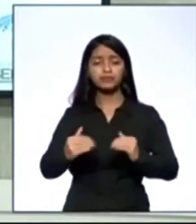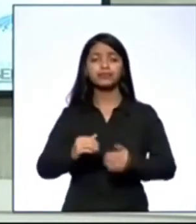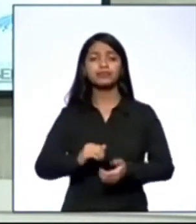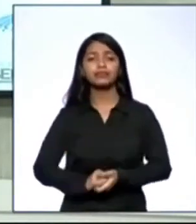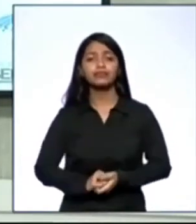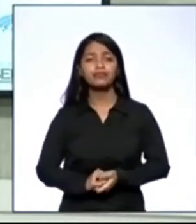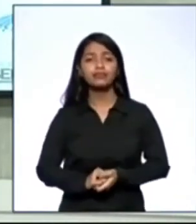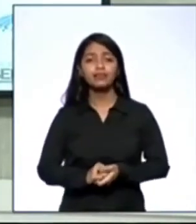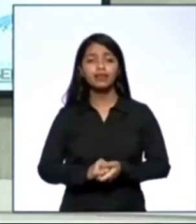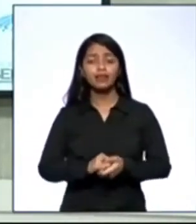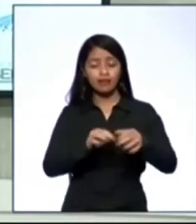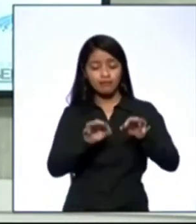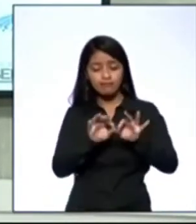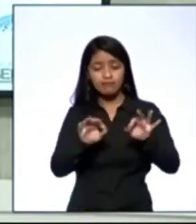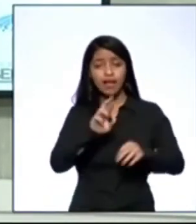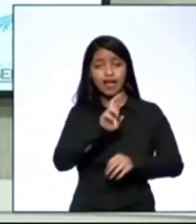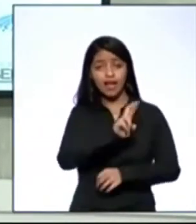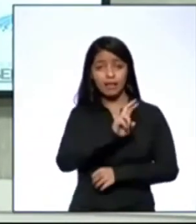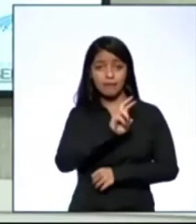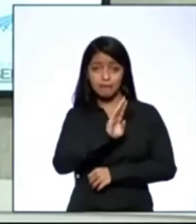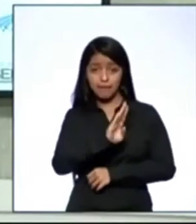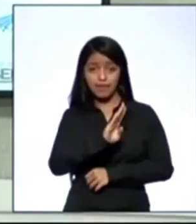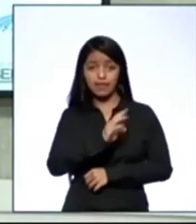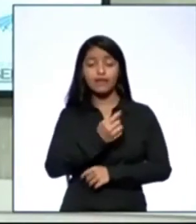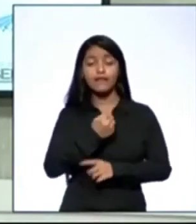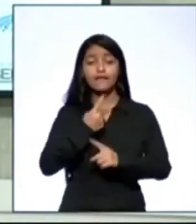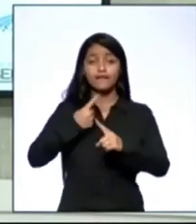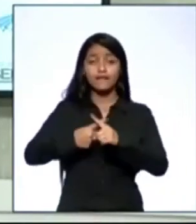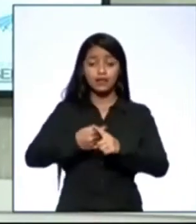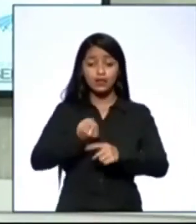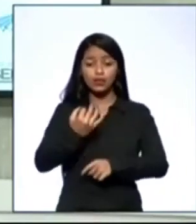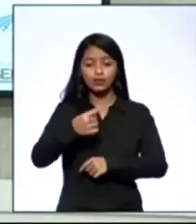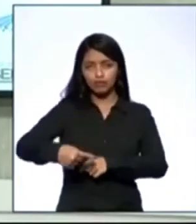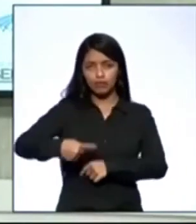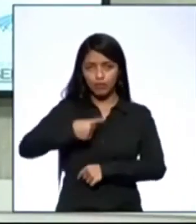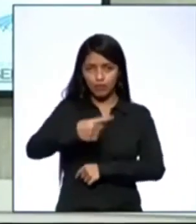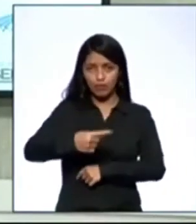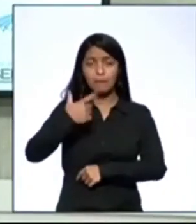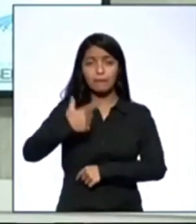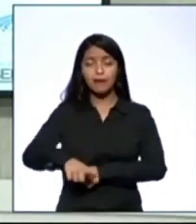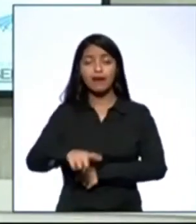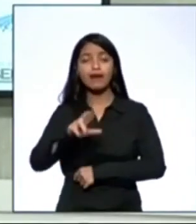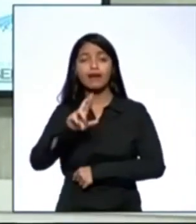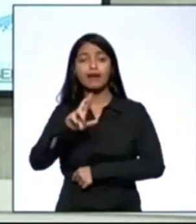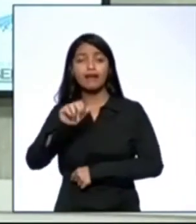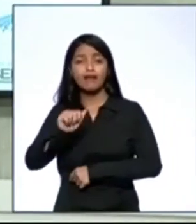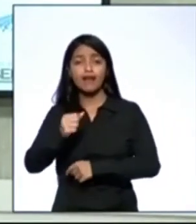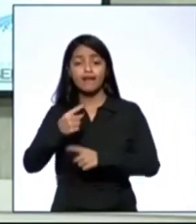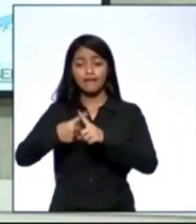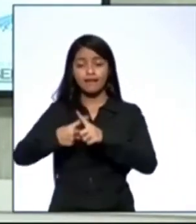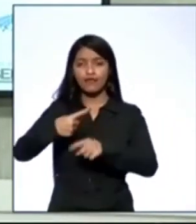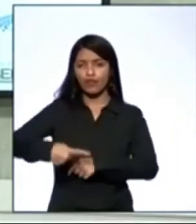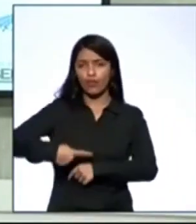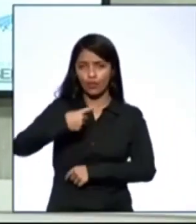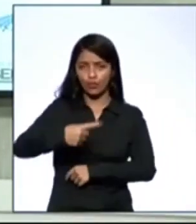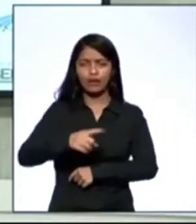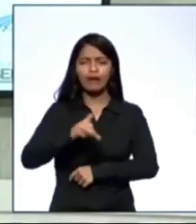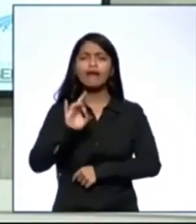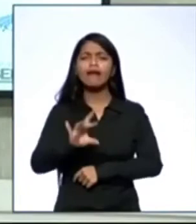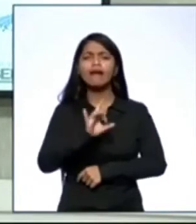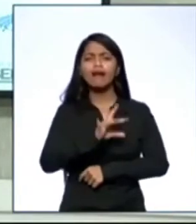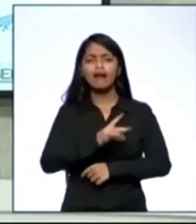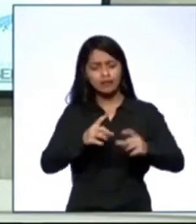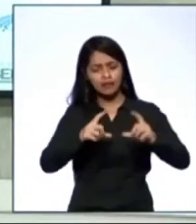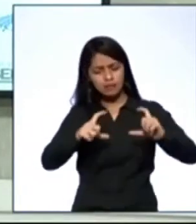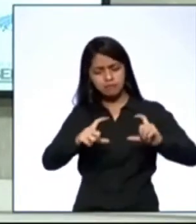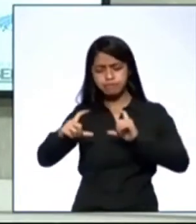voltas é o raio de A vezes o seu número de voltas, não é verdade? Qual que é o raio de cada engrenagem? Raio de